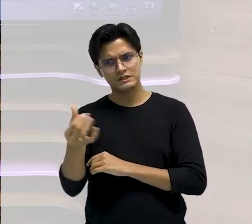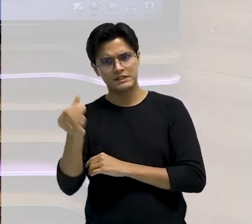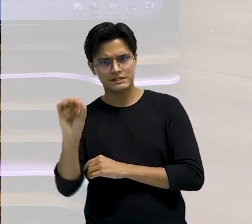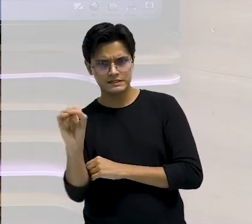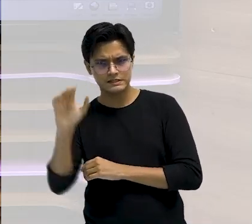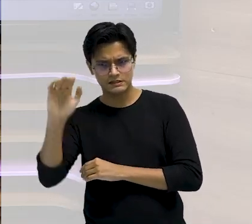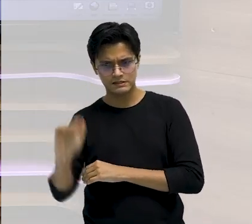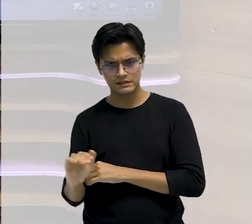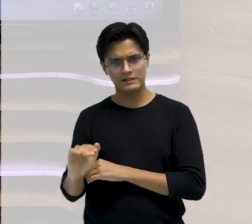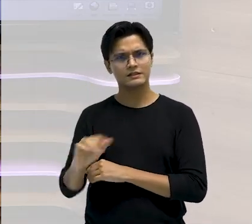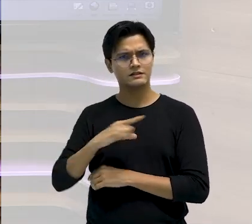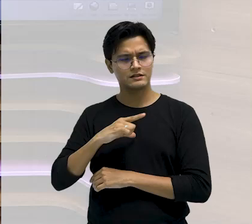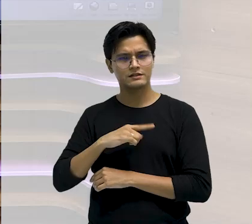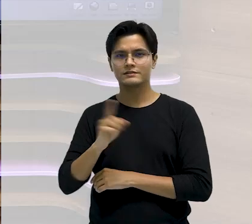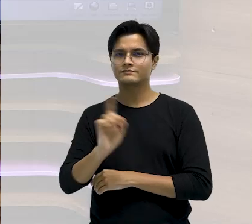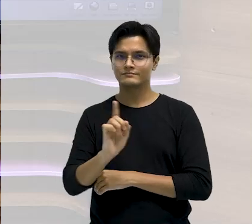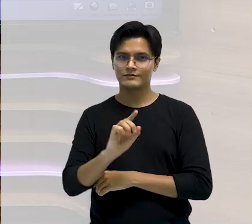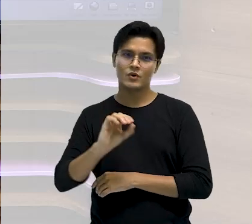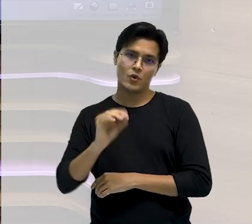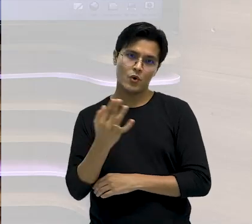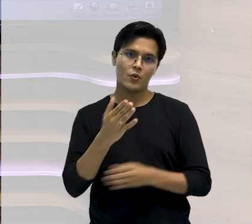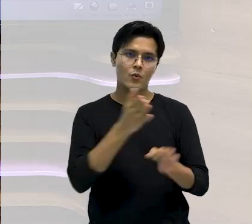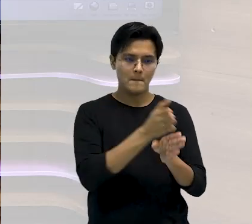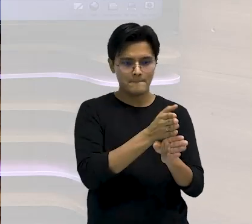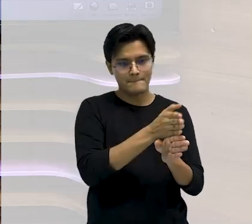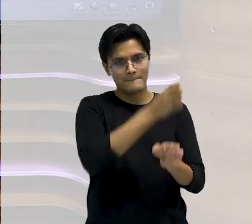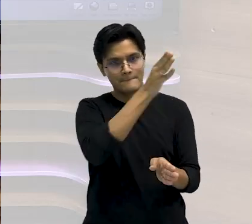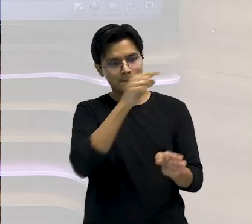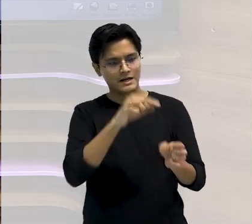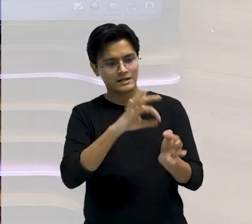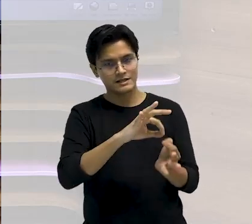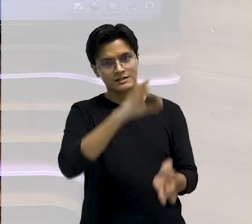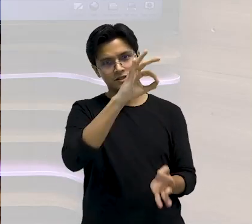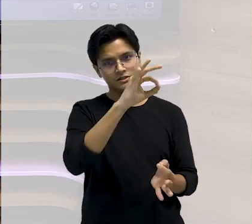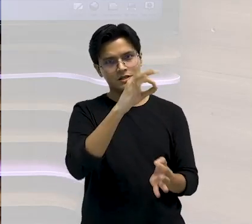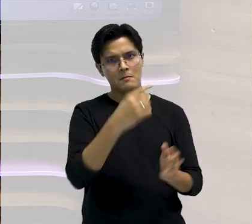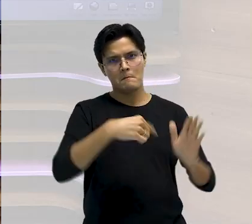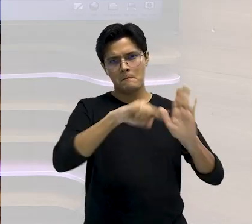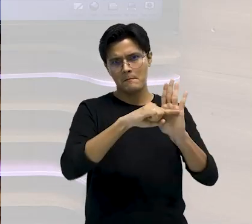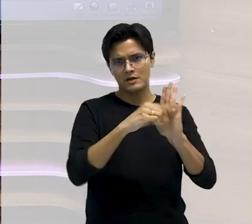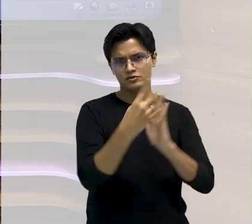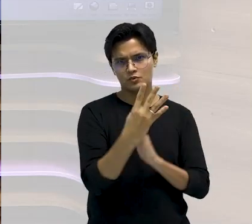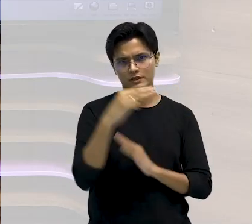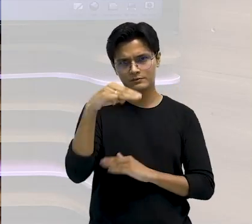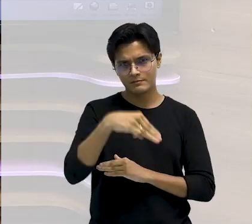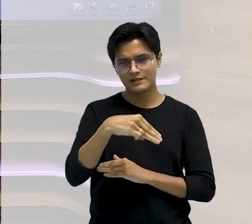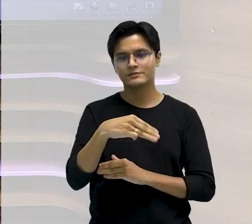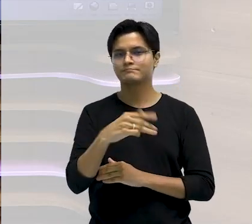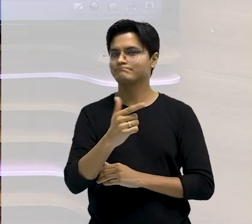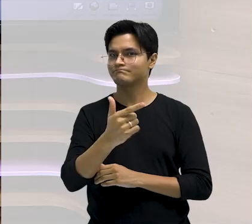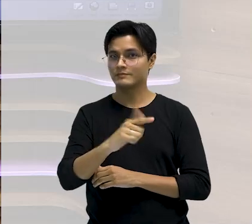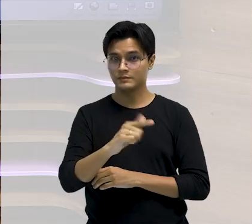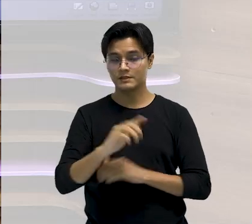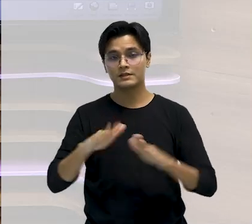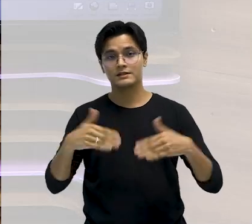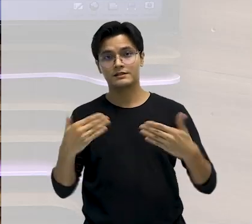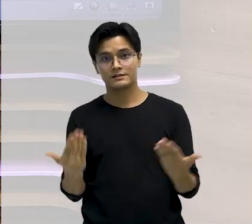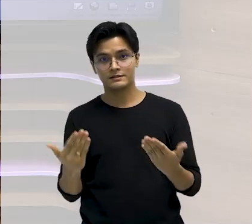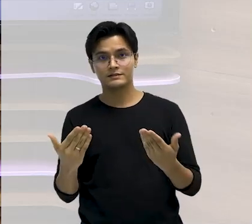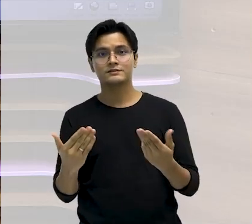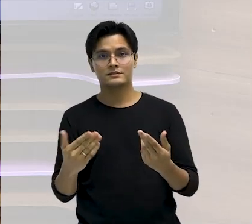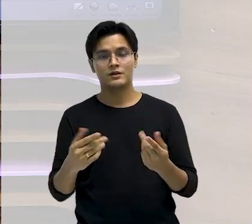tem uma parede medindo menos 4 metros de altura, tá? Então, dessa raiz quadrada, a gente só